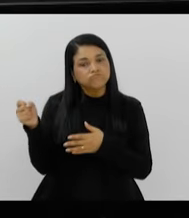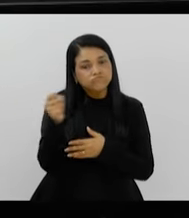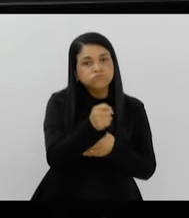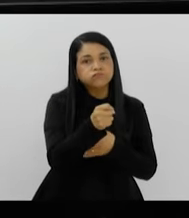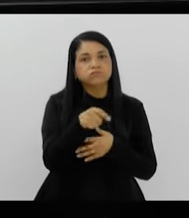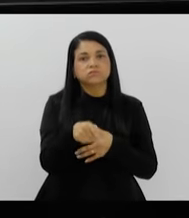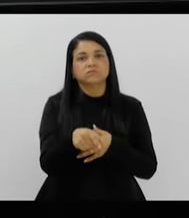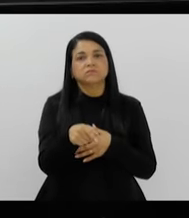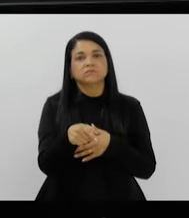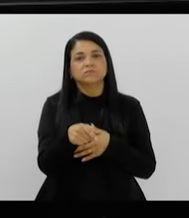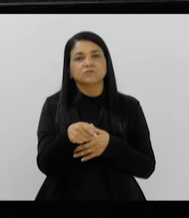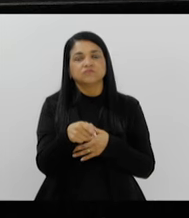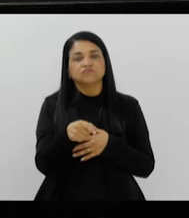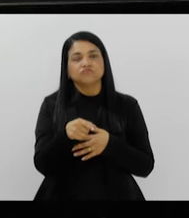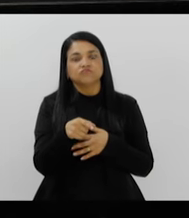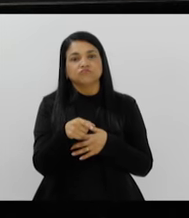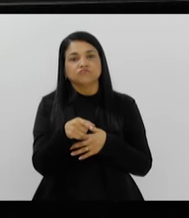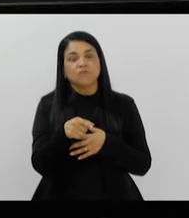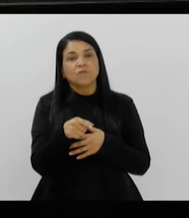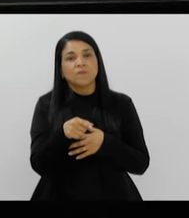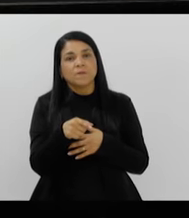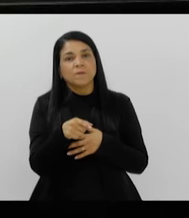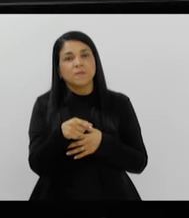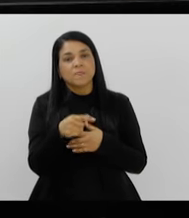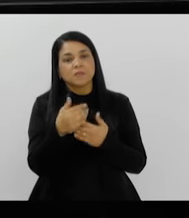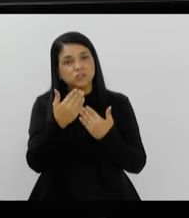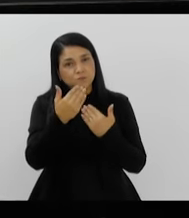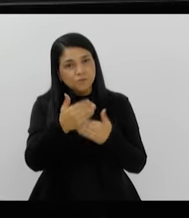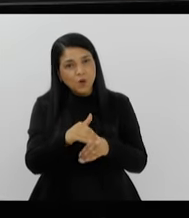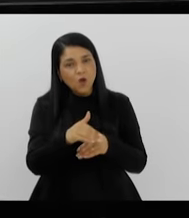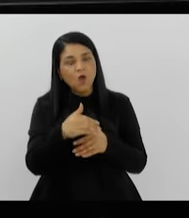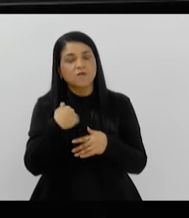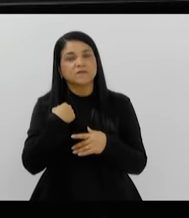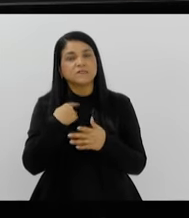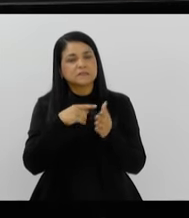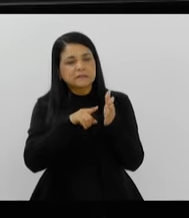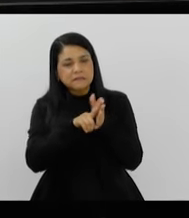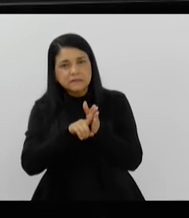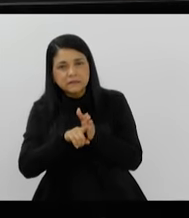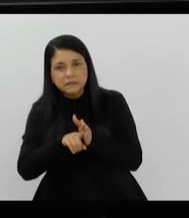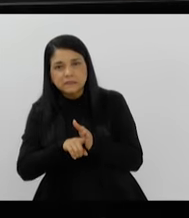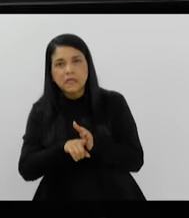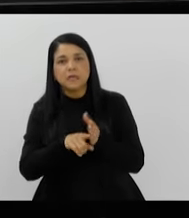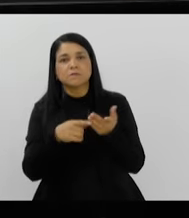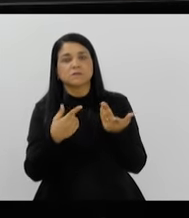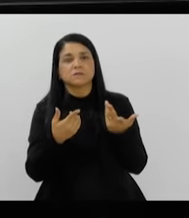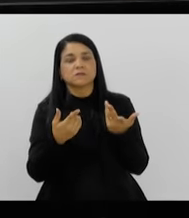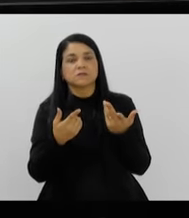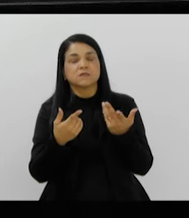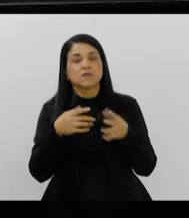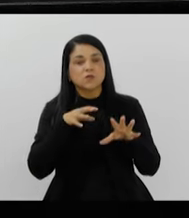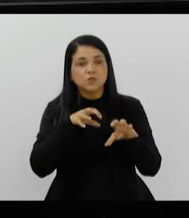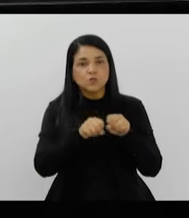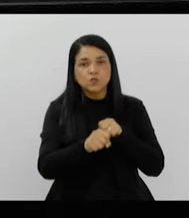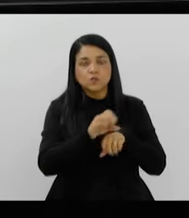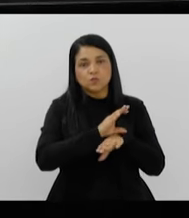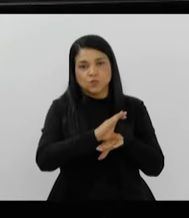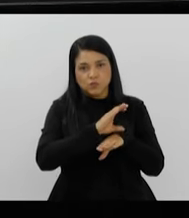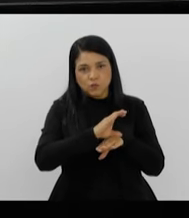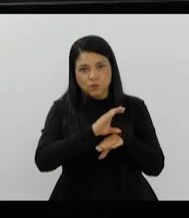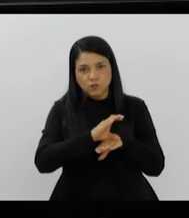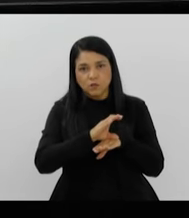realização do término das provas e a realização dos cursos de formação e a sua